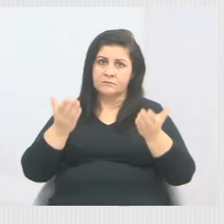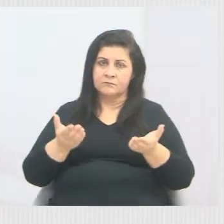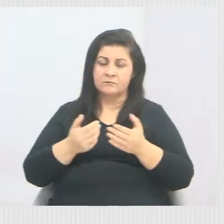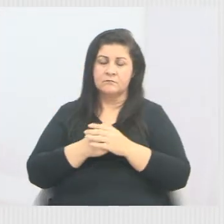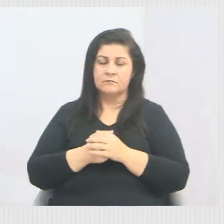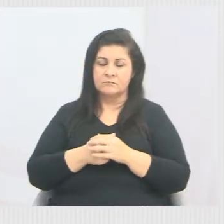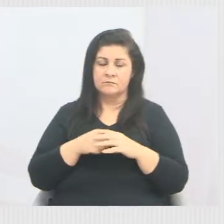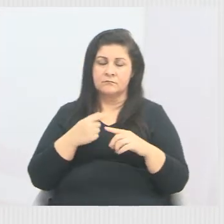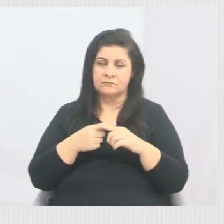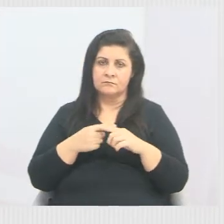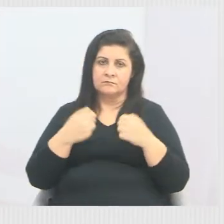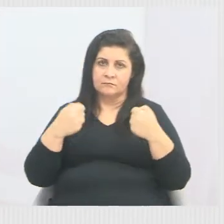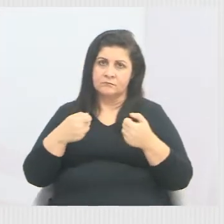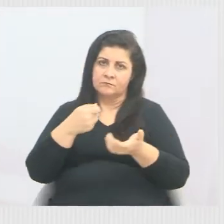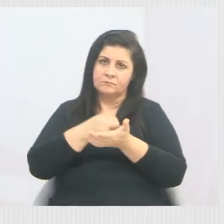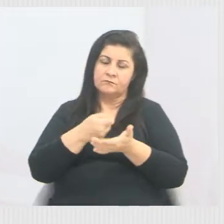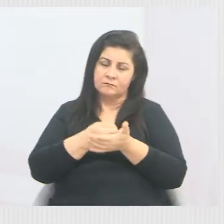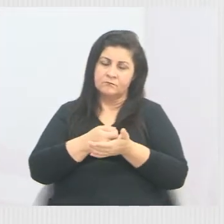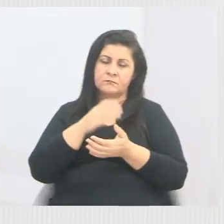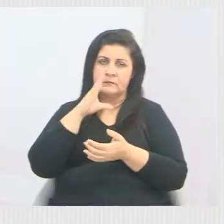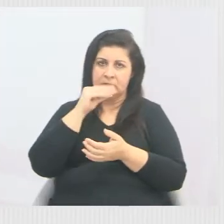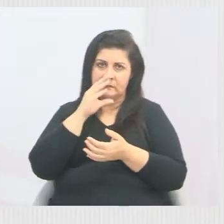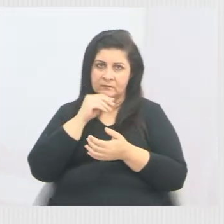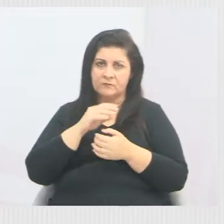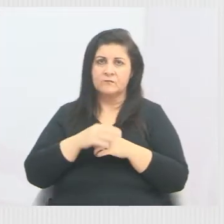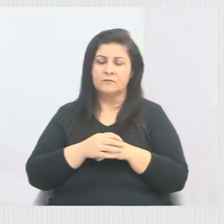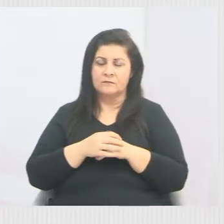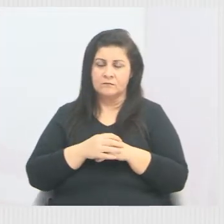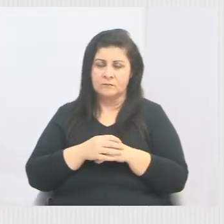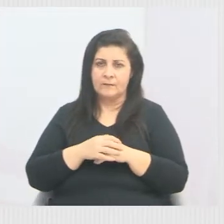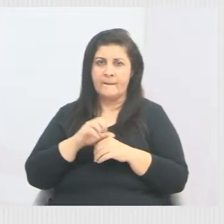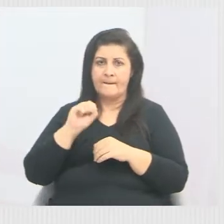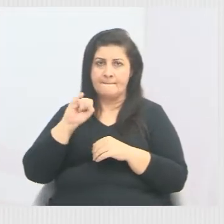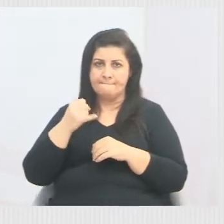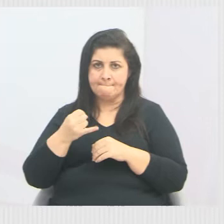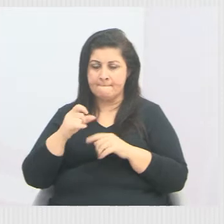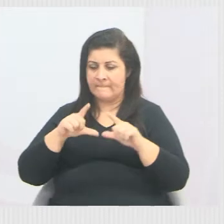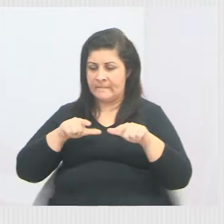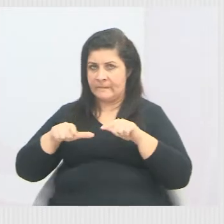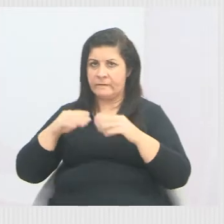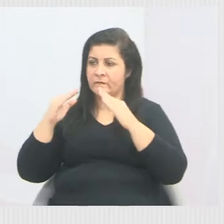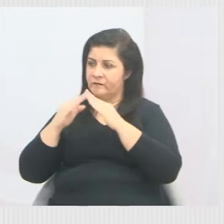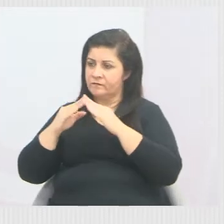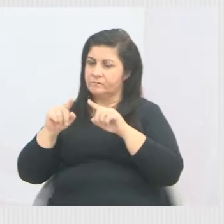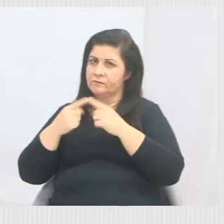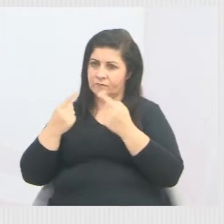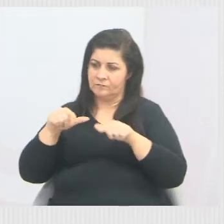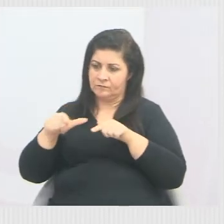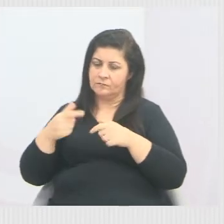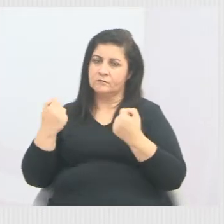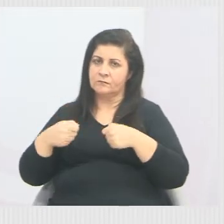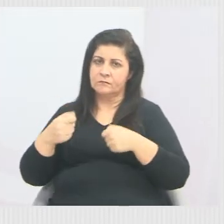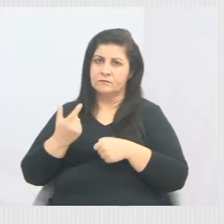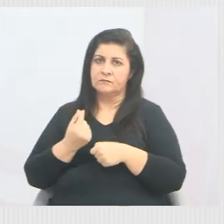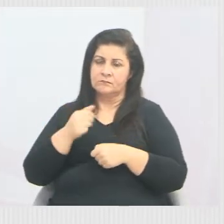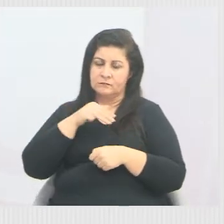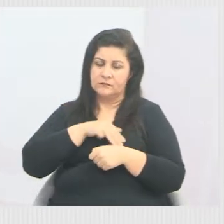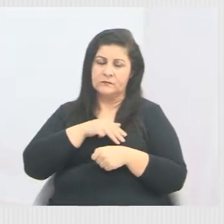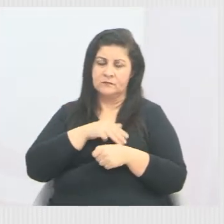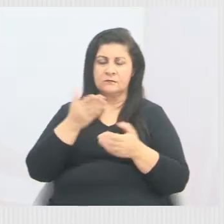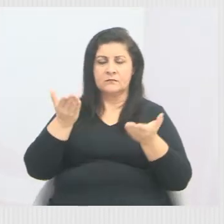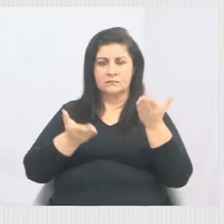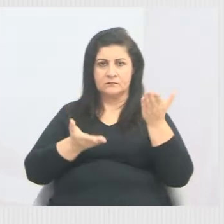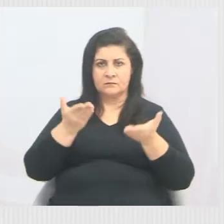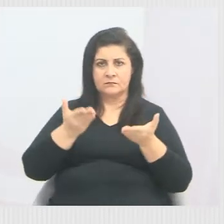ela deve ser cumprir, porque você tem todo mundo trabalhando, mesmo que ele esteja na sua casa, está trabalhando normal. Então, aqui é